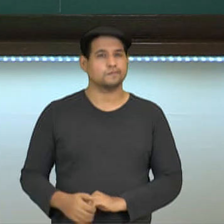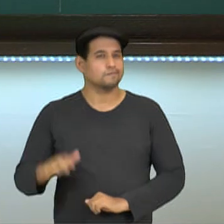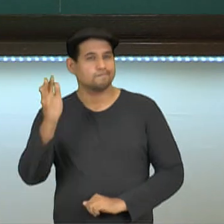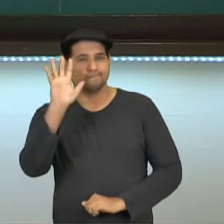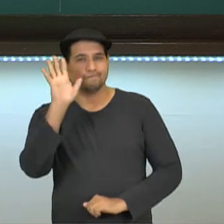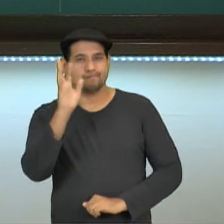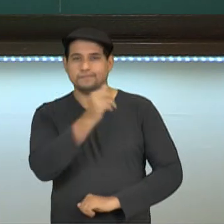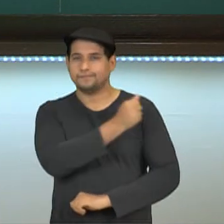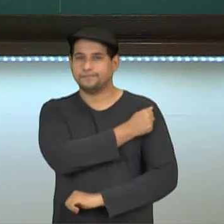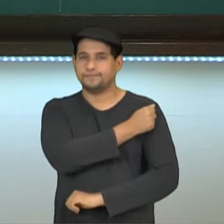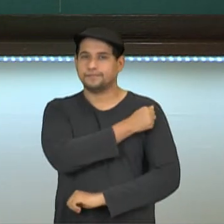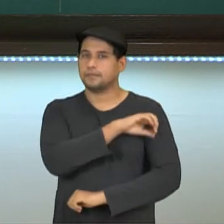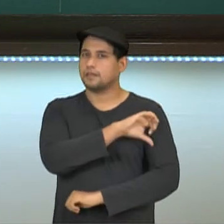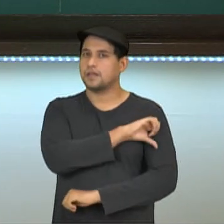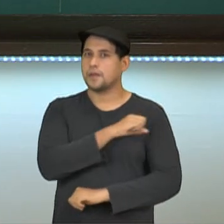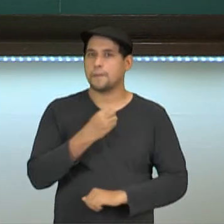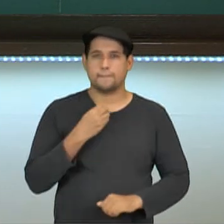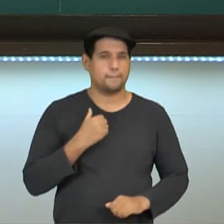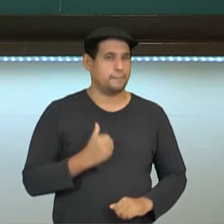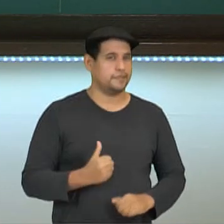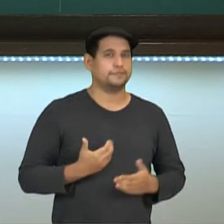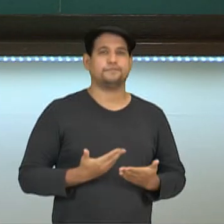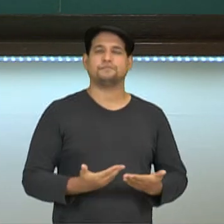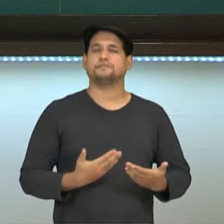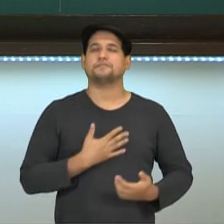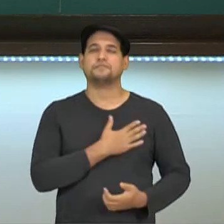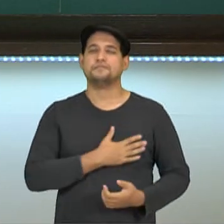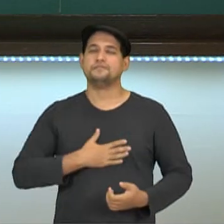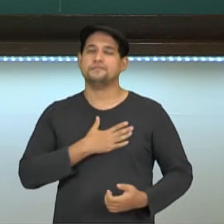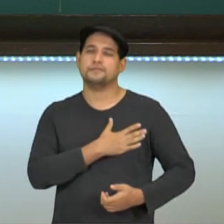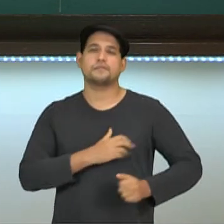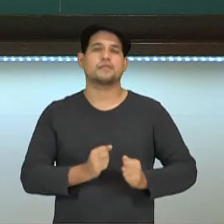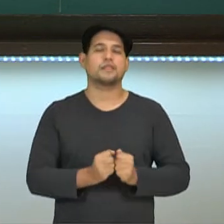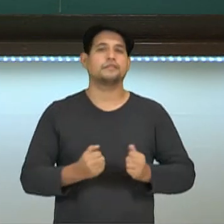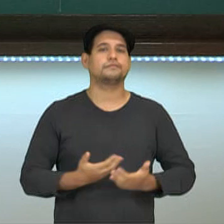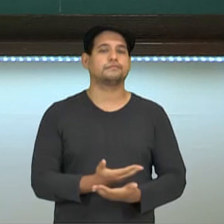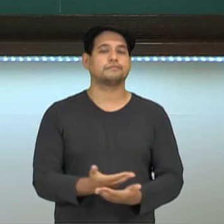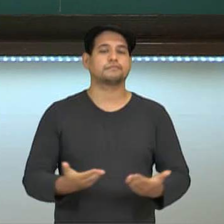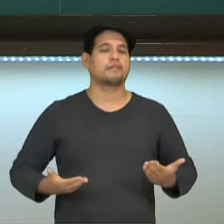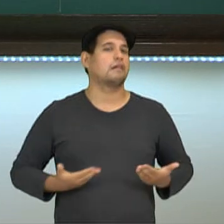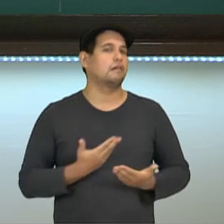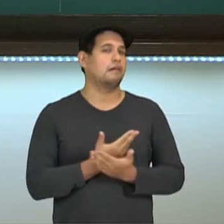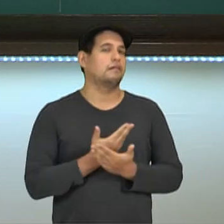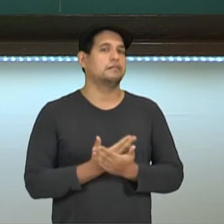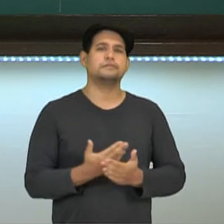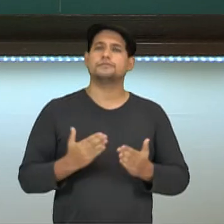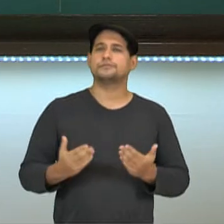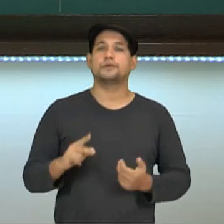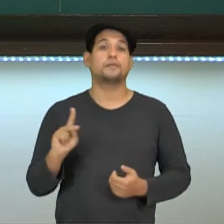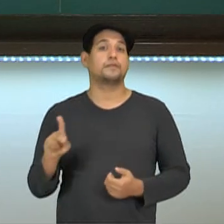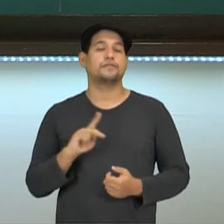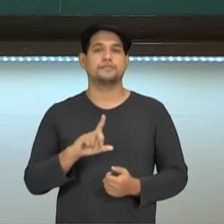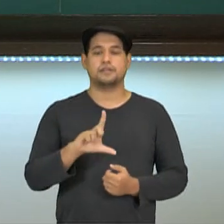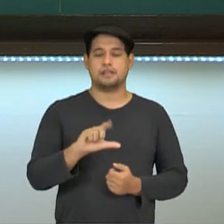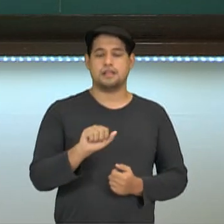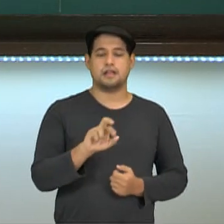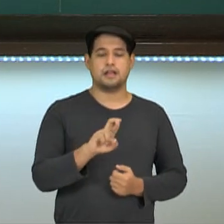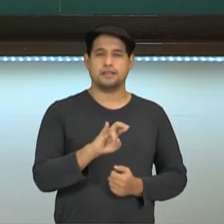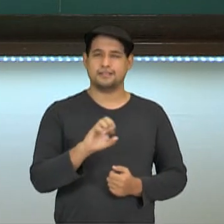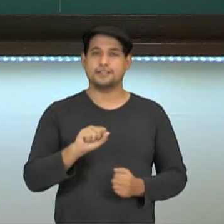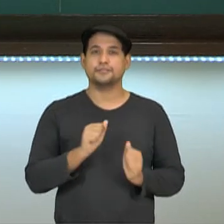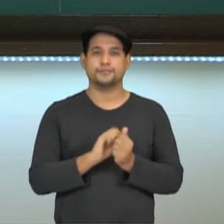Olá, estudantes do 9º ano, tudo bem? Prazer estar aqui com vocês para esta aula de hoje. Professora Larissa,